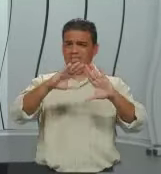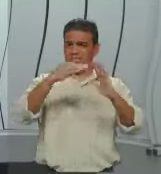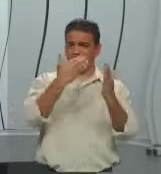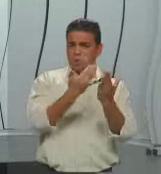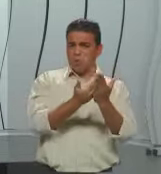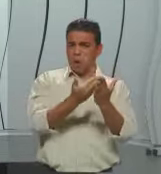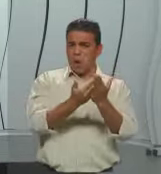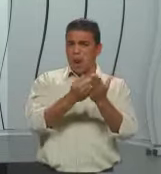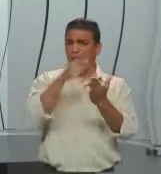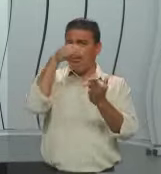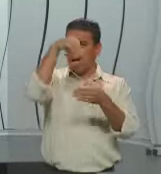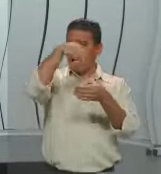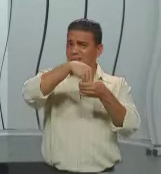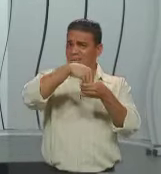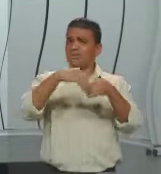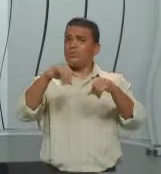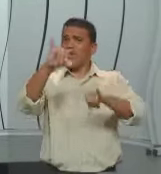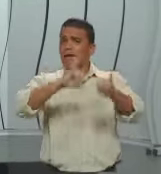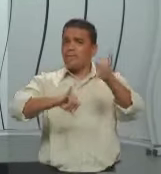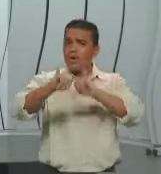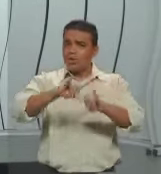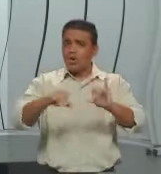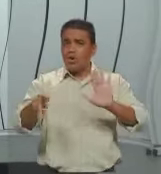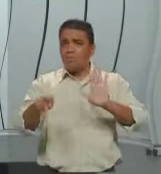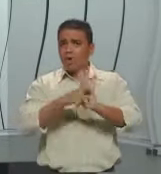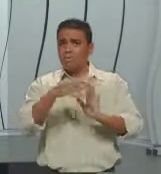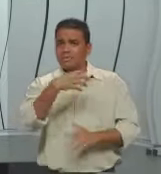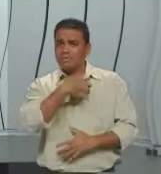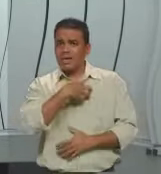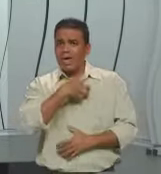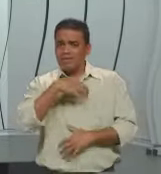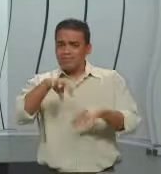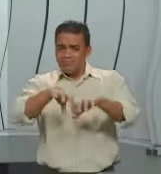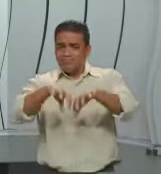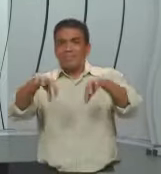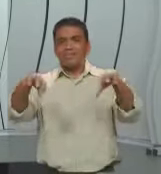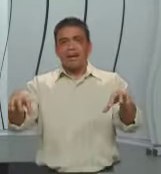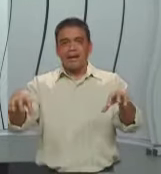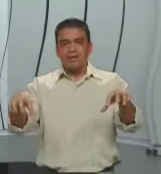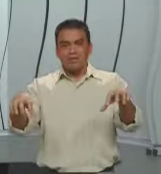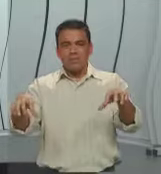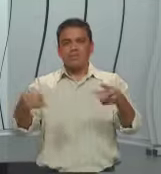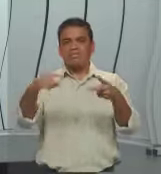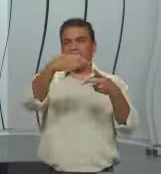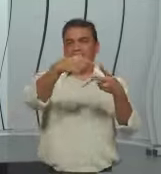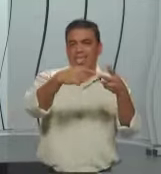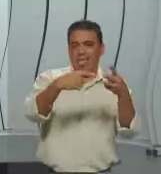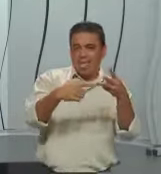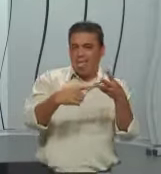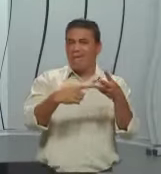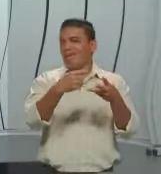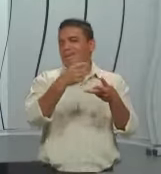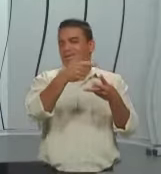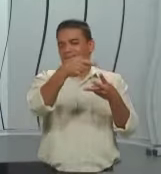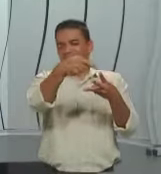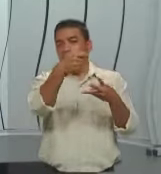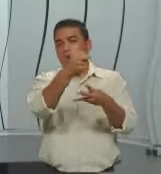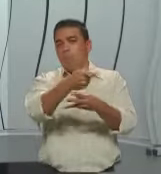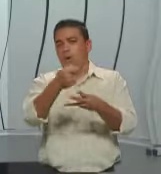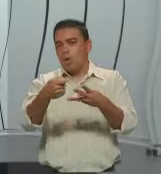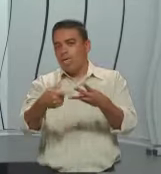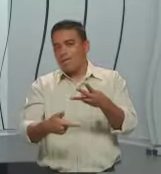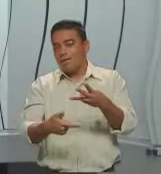laboratórios de ciências, você ainda encontra desses instrumentos separados, amperímetros, voltímetros e ohmímetros. Só